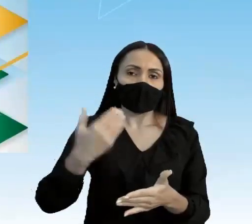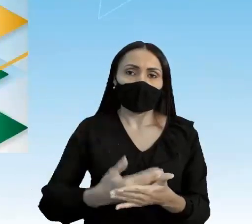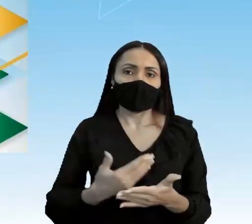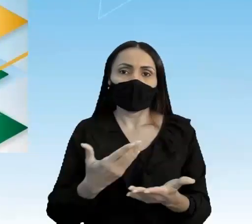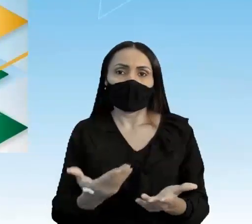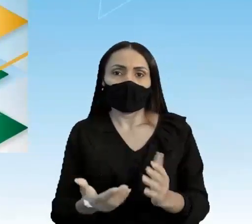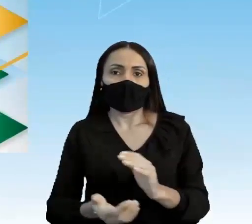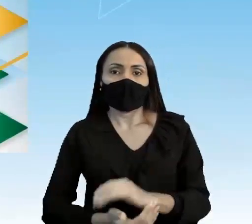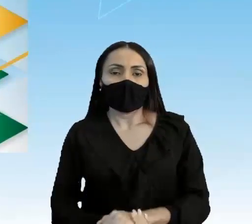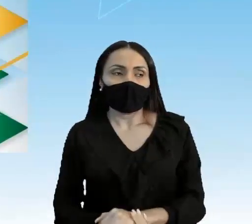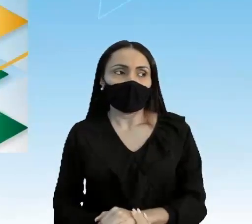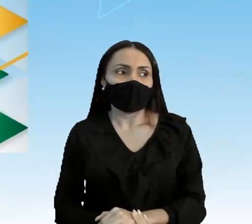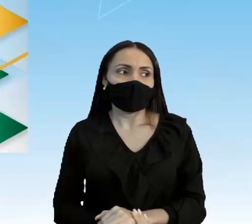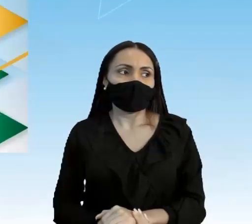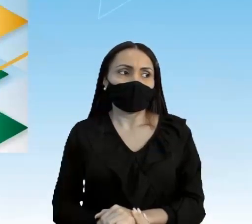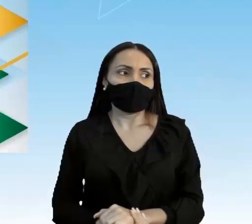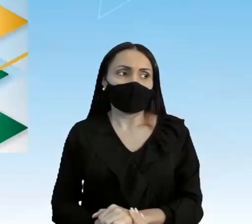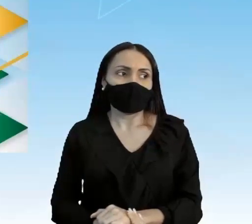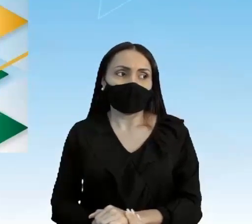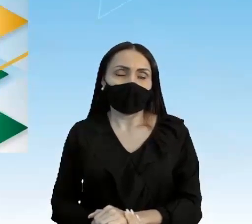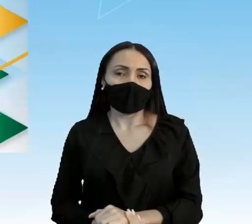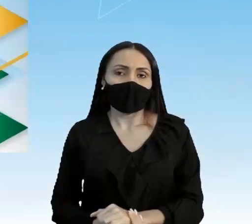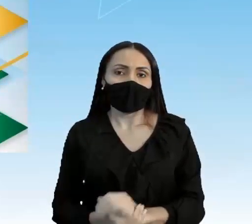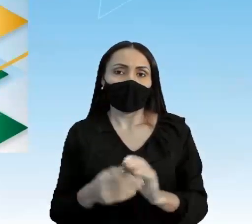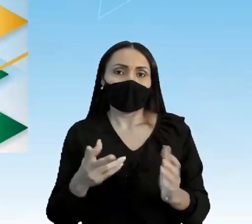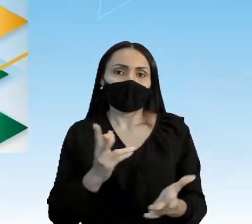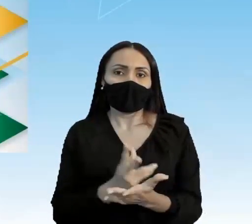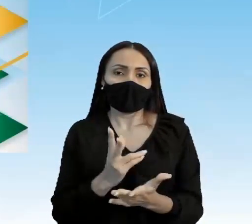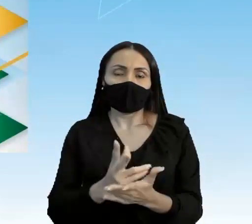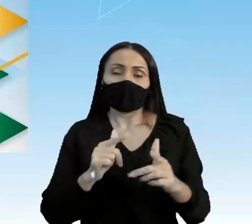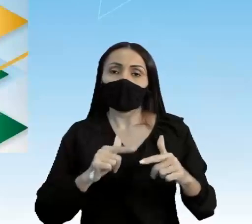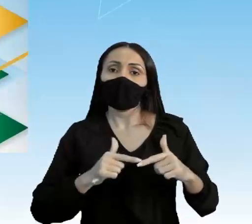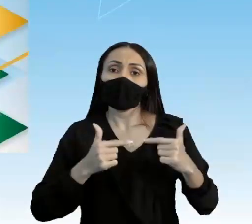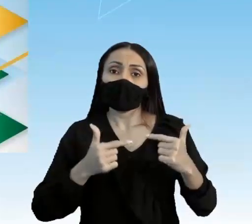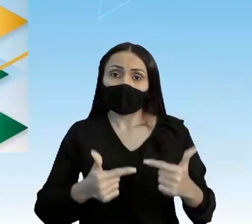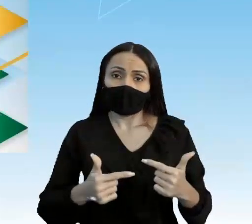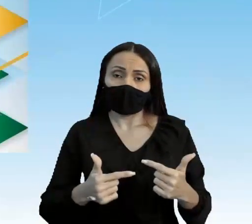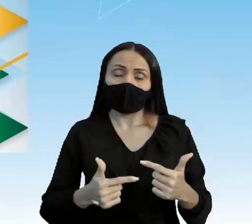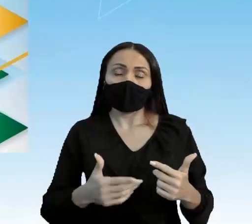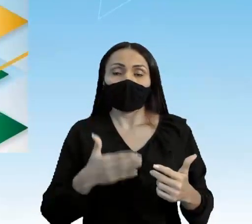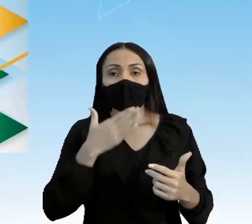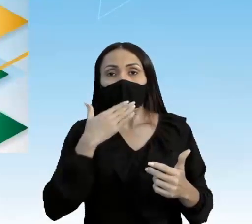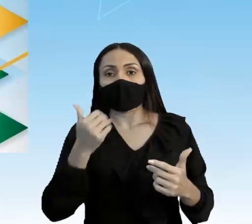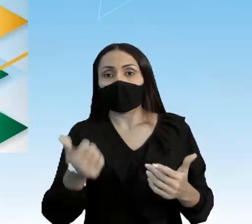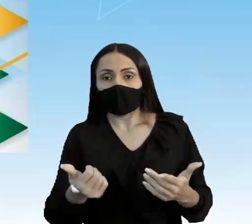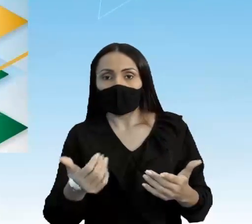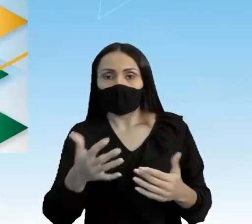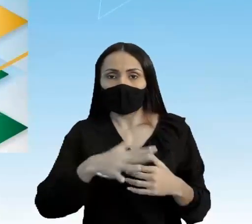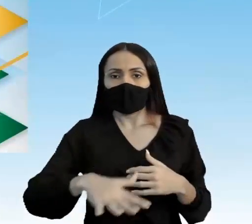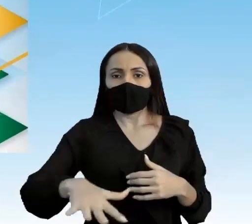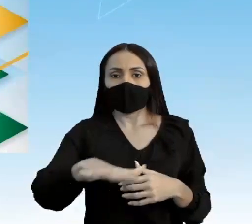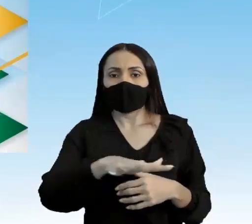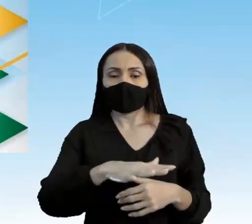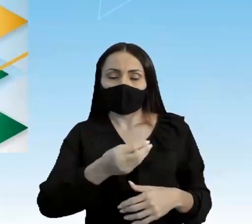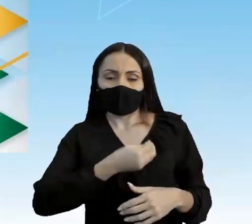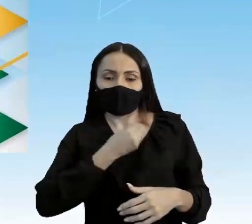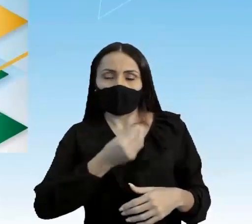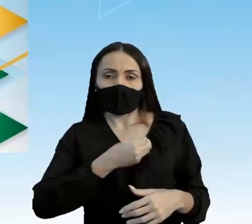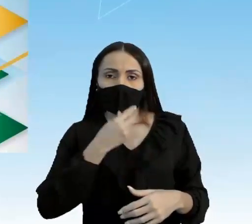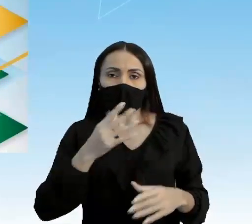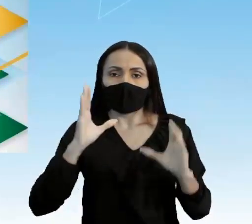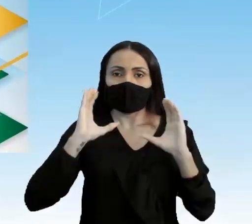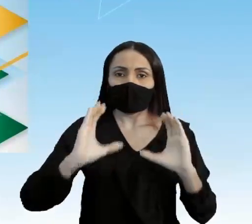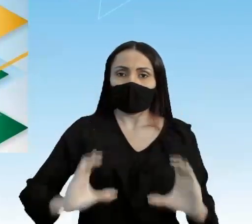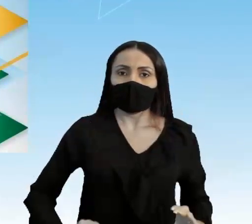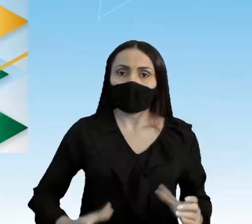integram essa maioria que continua lutando por melhores condições de vida e cidadania